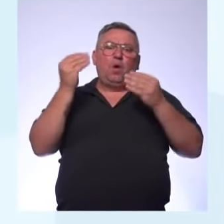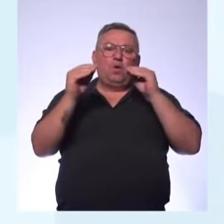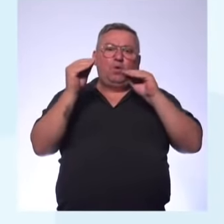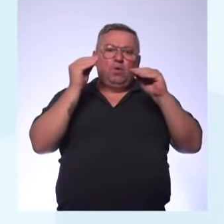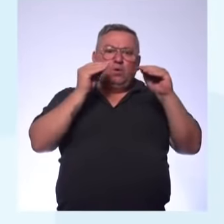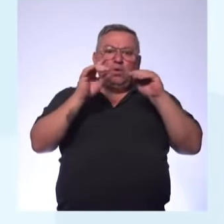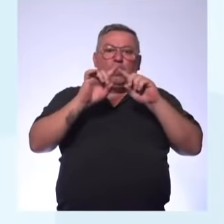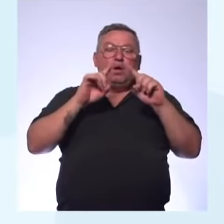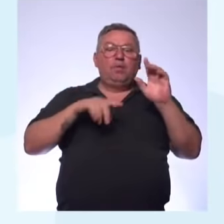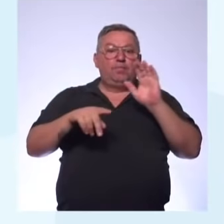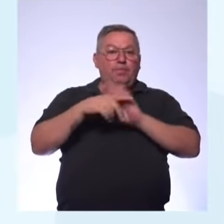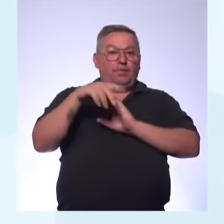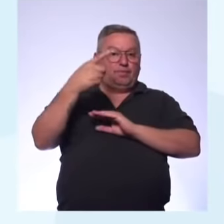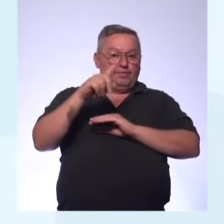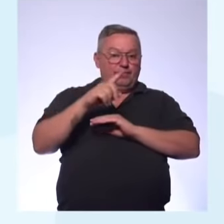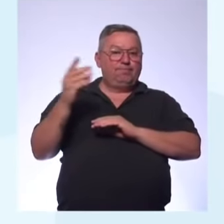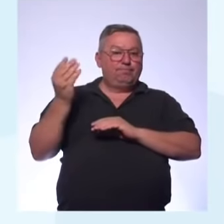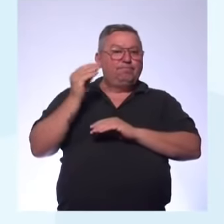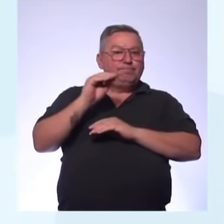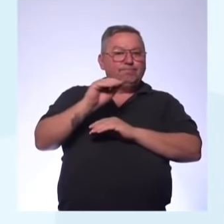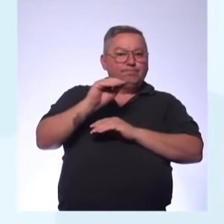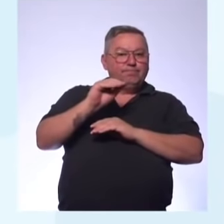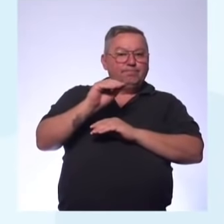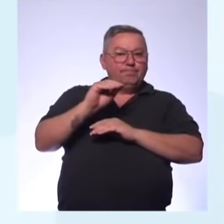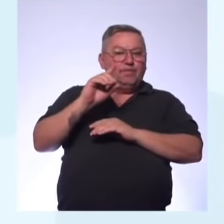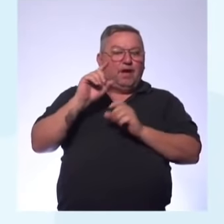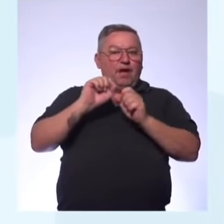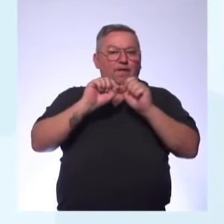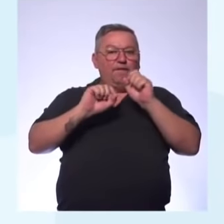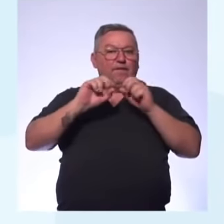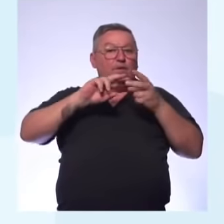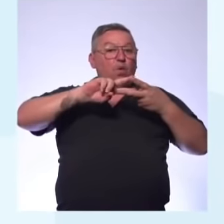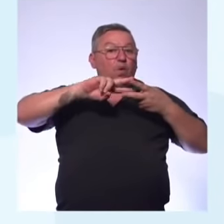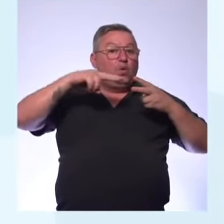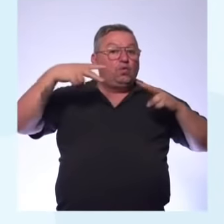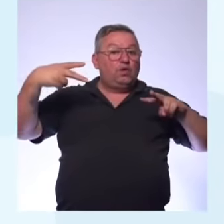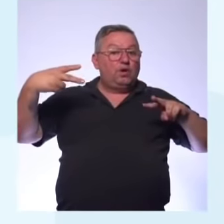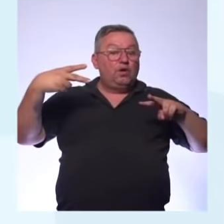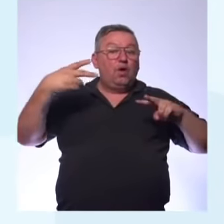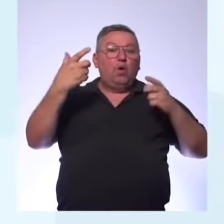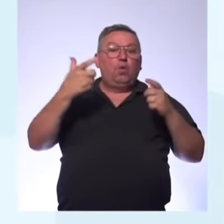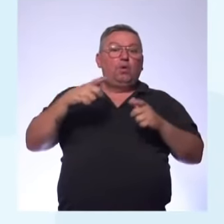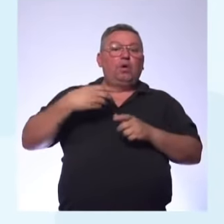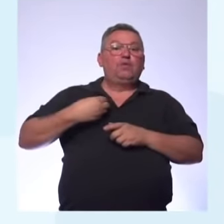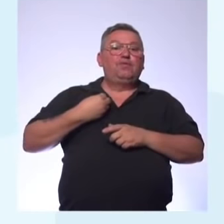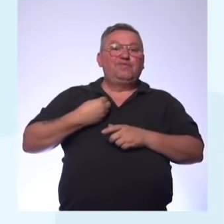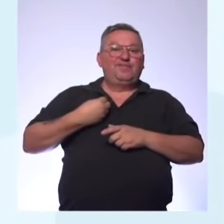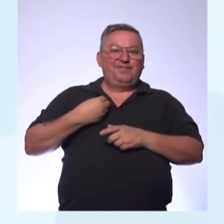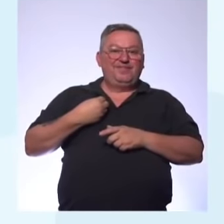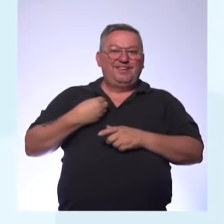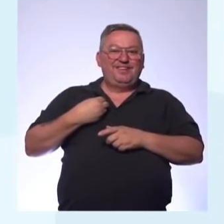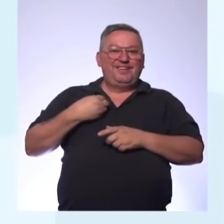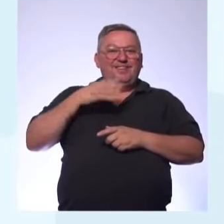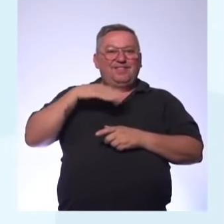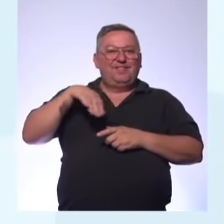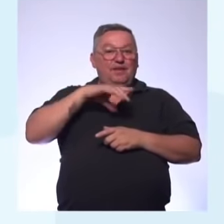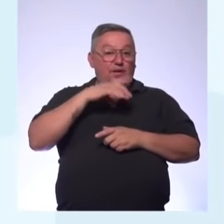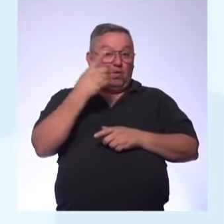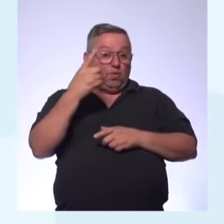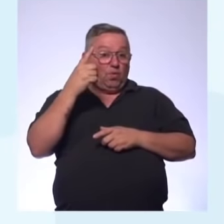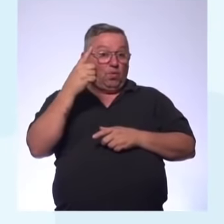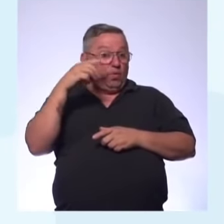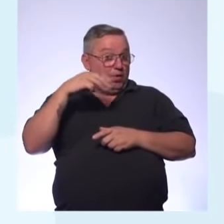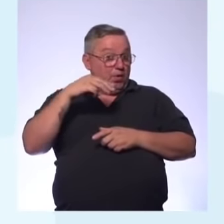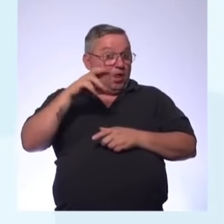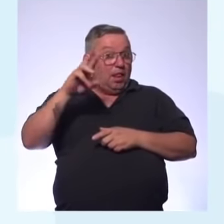jeans por personality em vai realmente é causado pelo gênero ou pelo meio ambiente Tá certo então vocês terão um